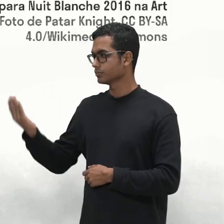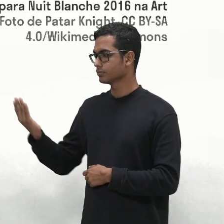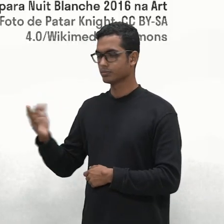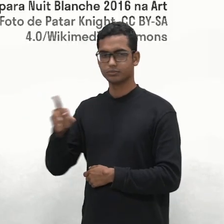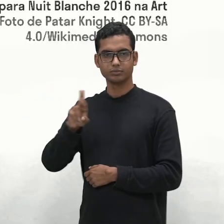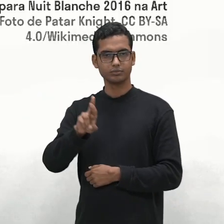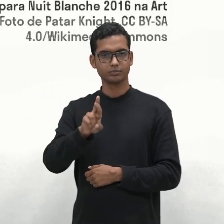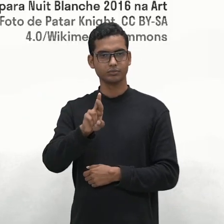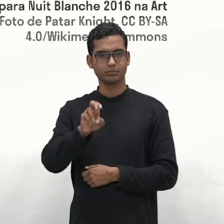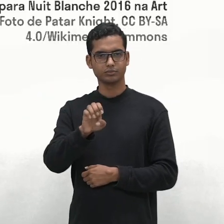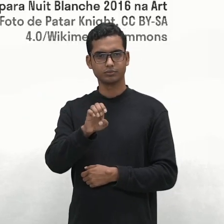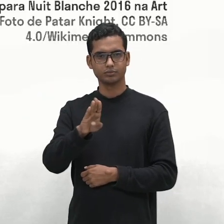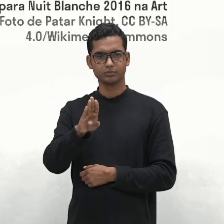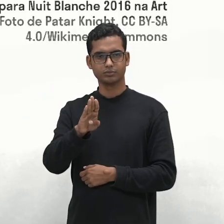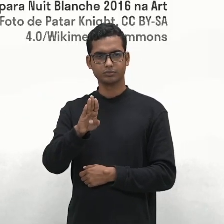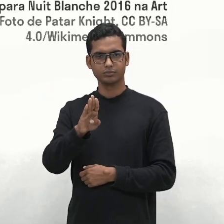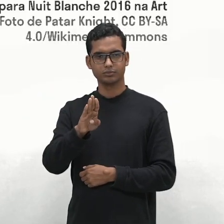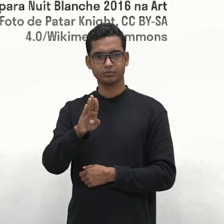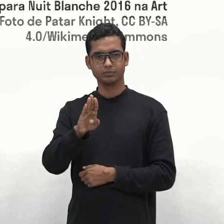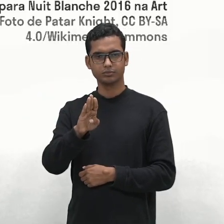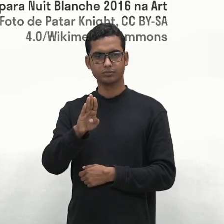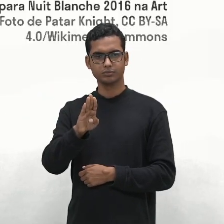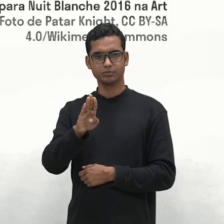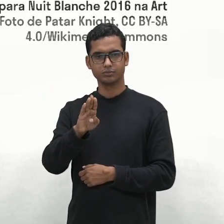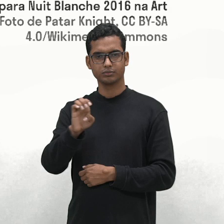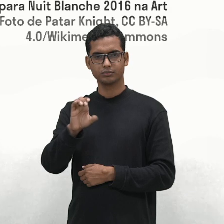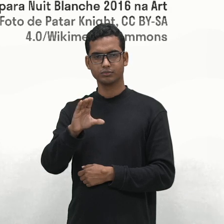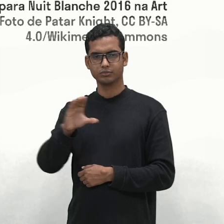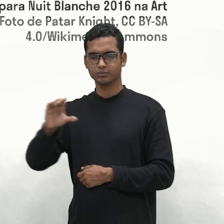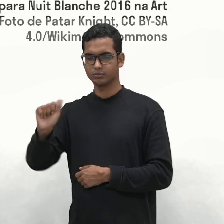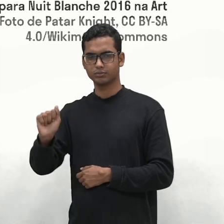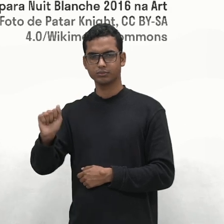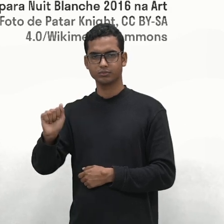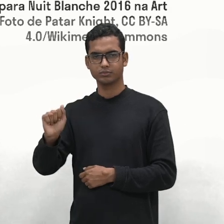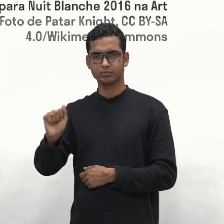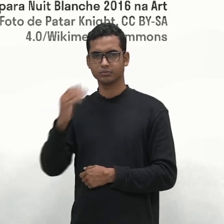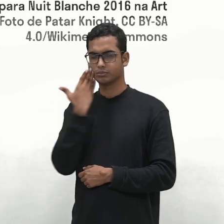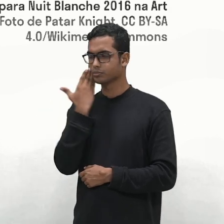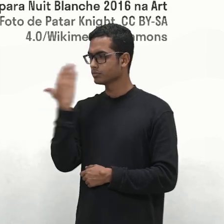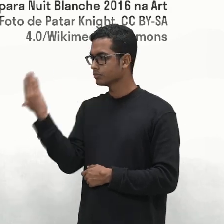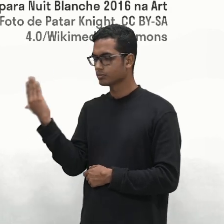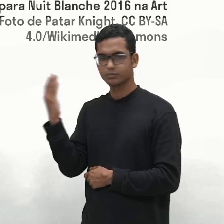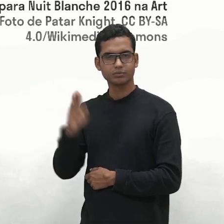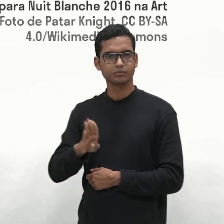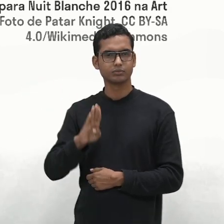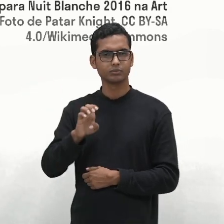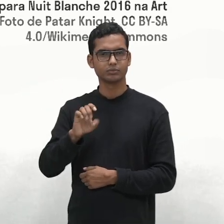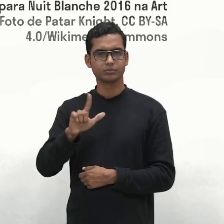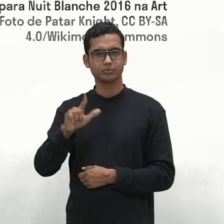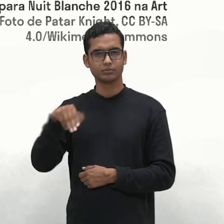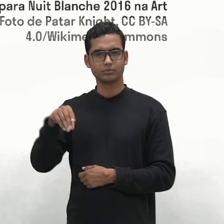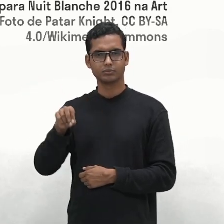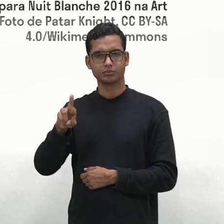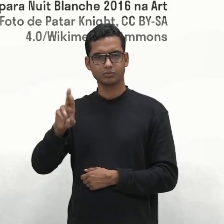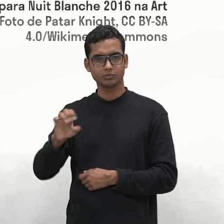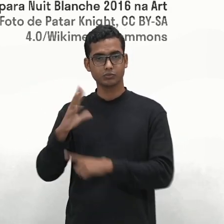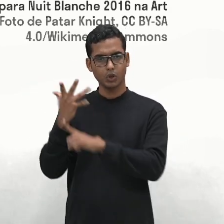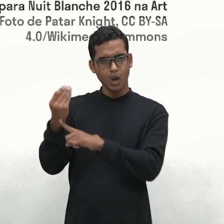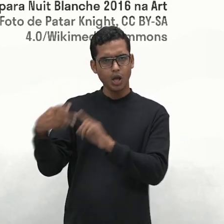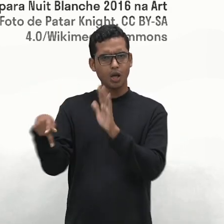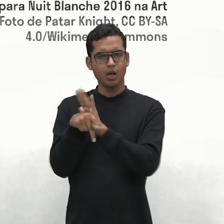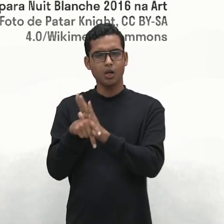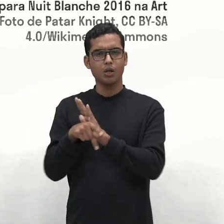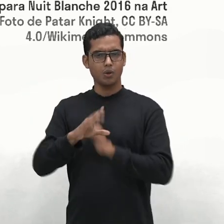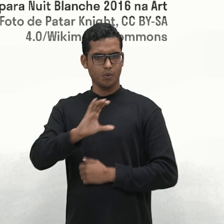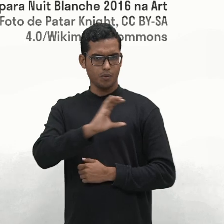Rebeca Belmore, ela trabalha, né, que é um artista e ativista indígena canadense. E ela